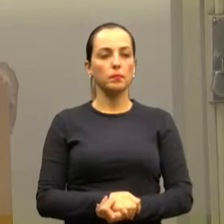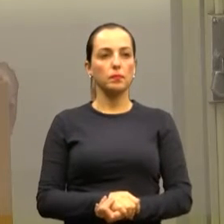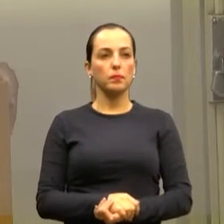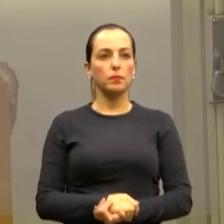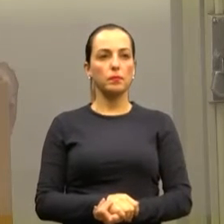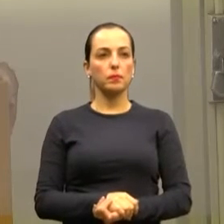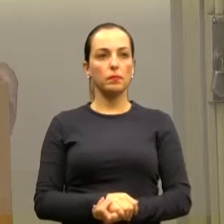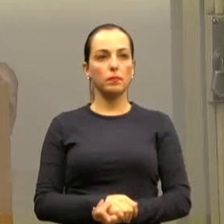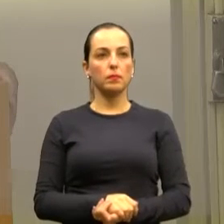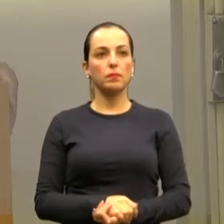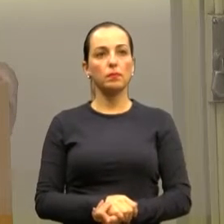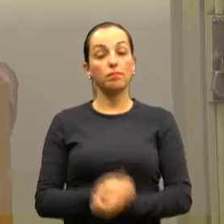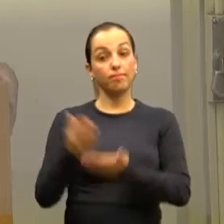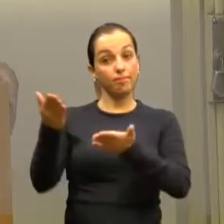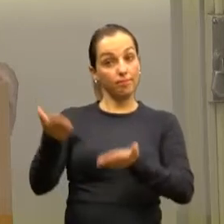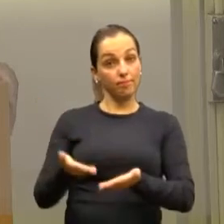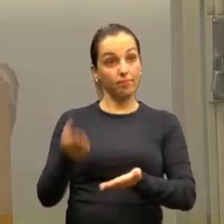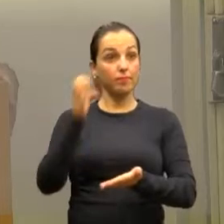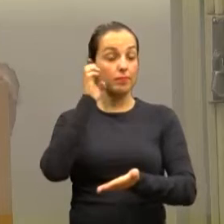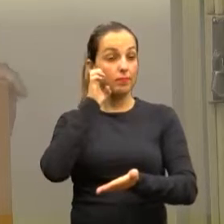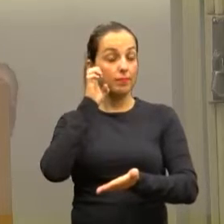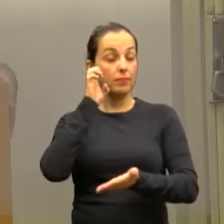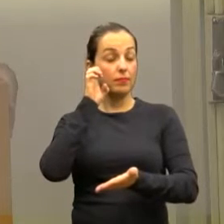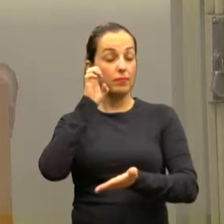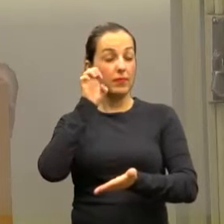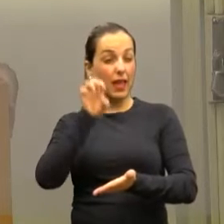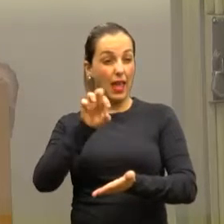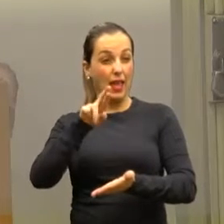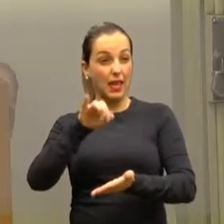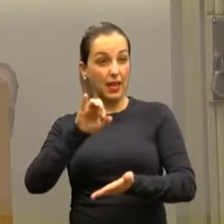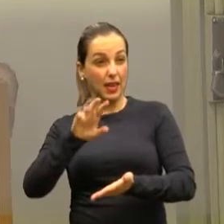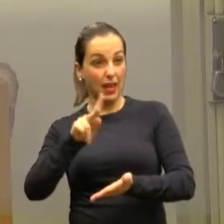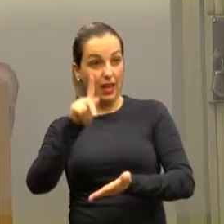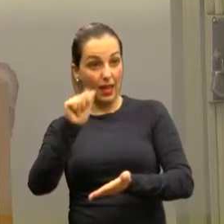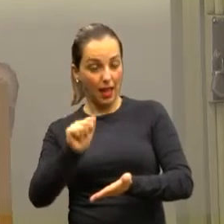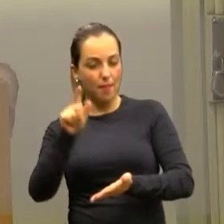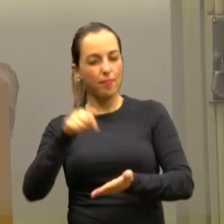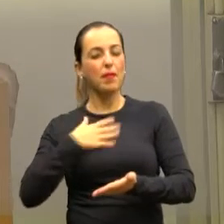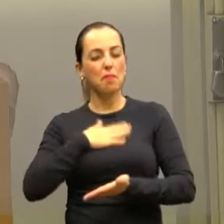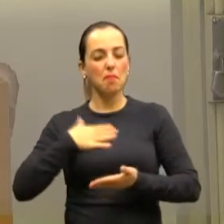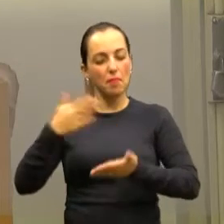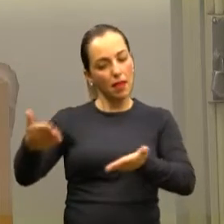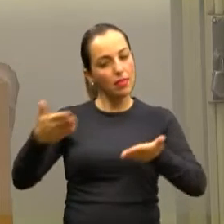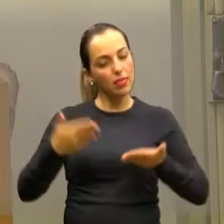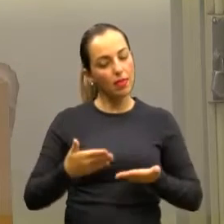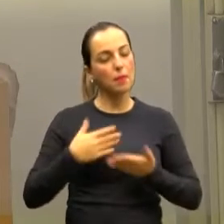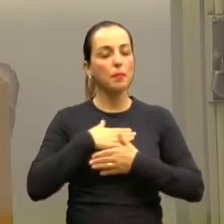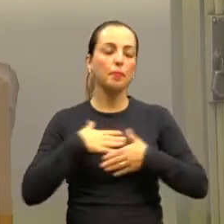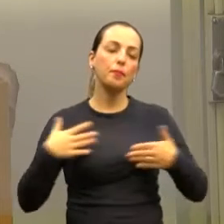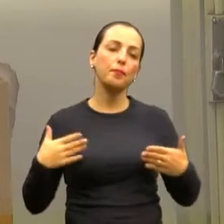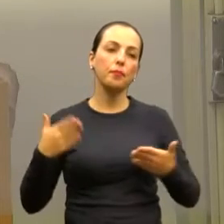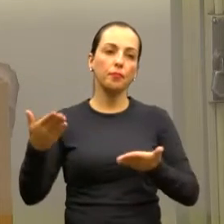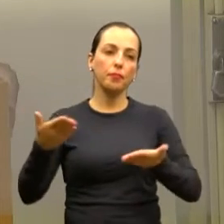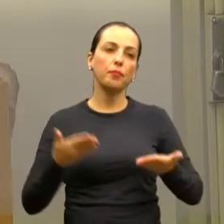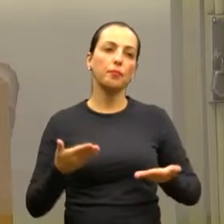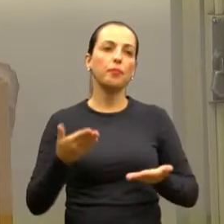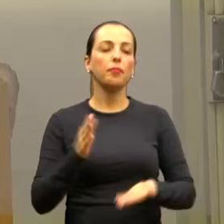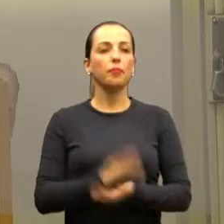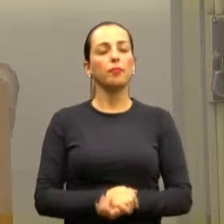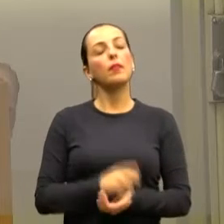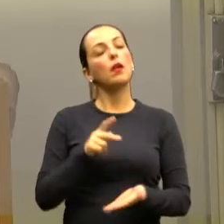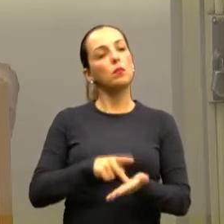aí Érica seja muito bem-vinda viu tá um prazer ter aqui e realmente